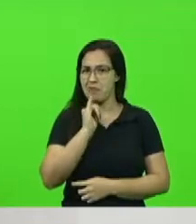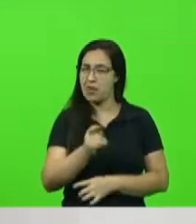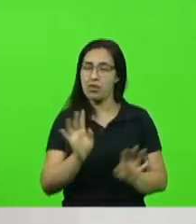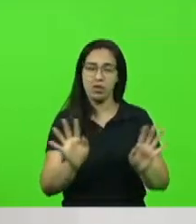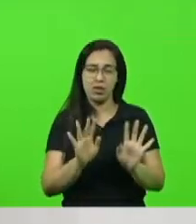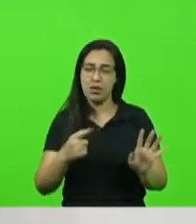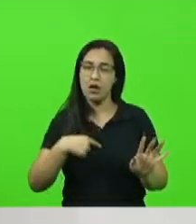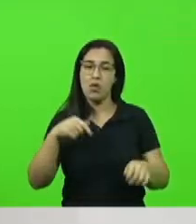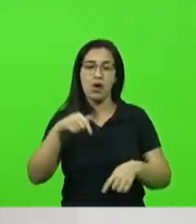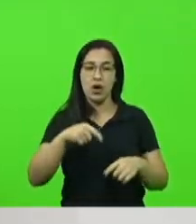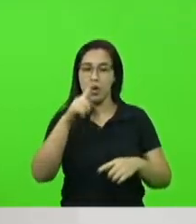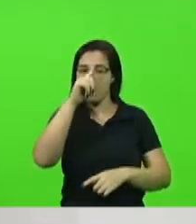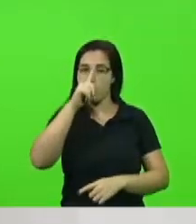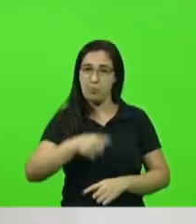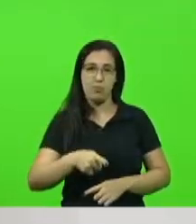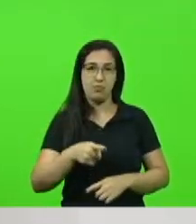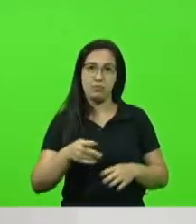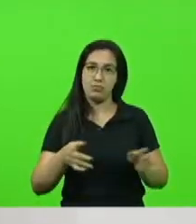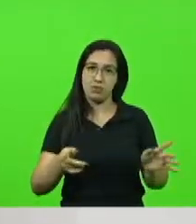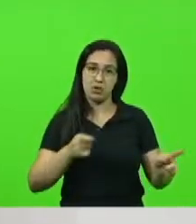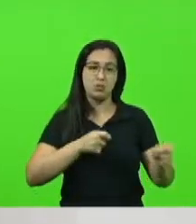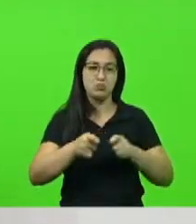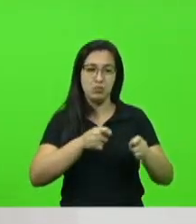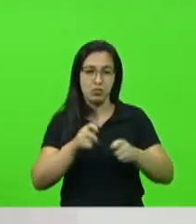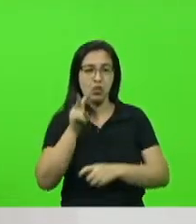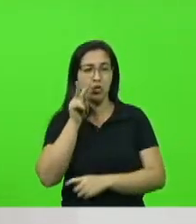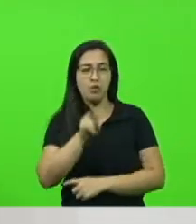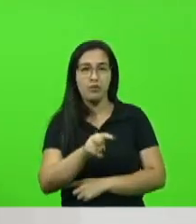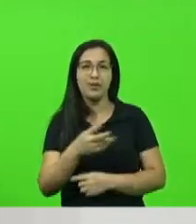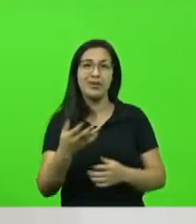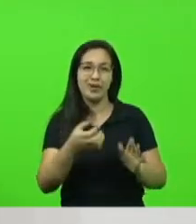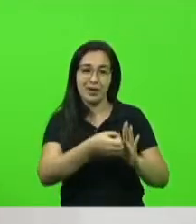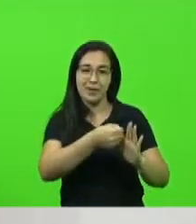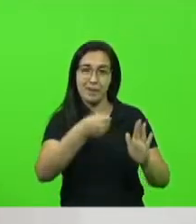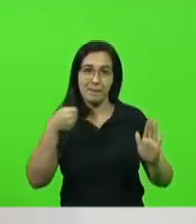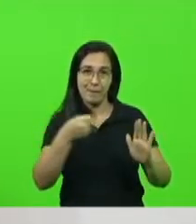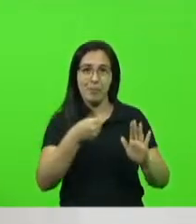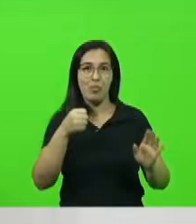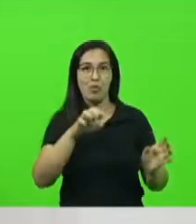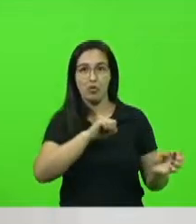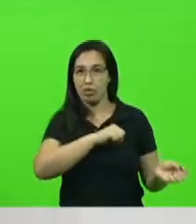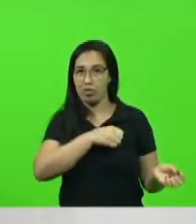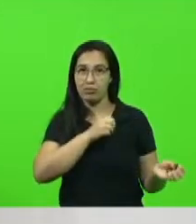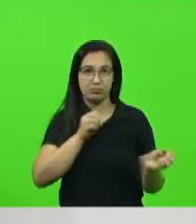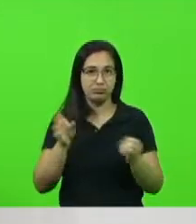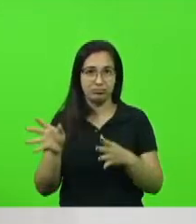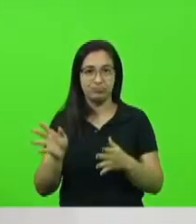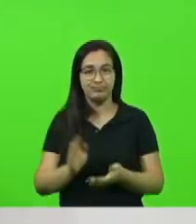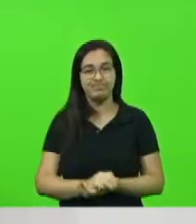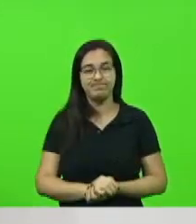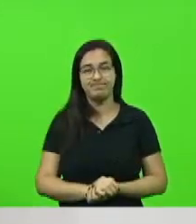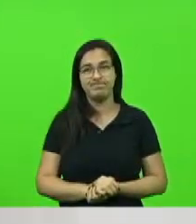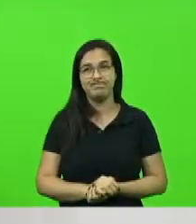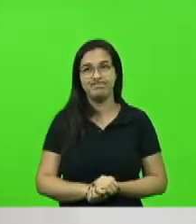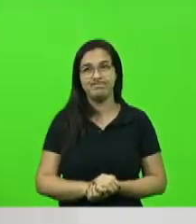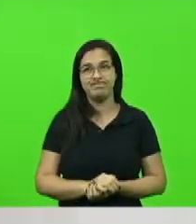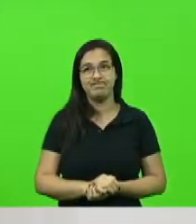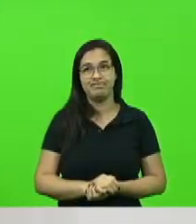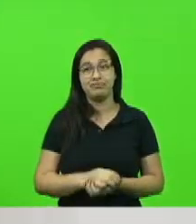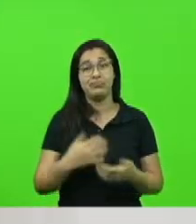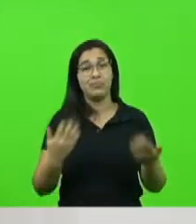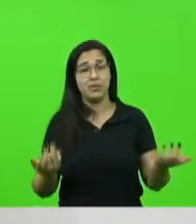E tirou a porta do quarto. Obrigado, deputado. Mais dois minutos, deputado. Eu já estava concluindo. Então, a